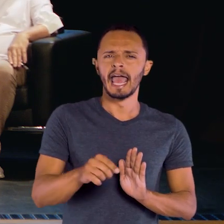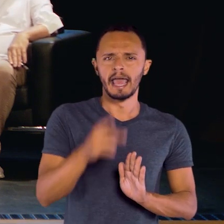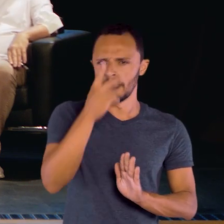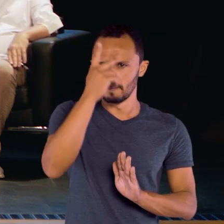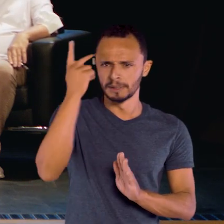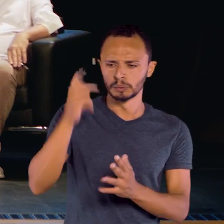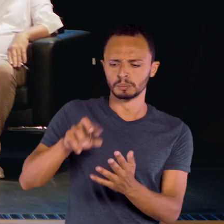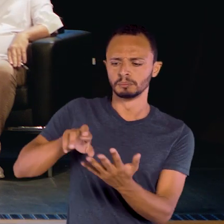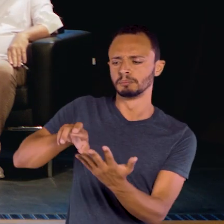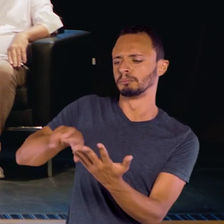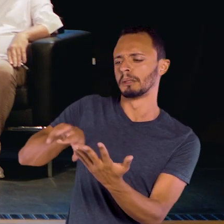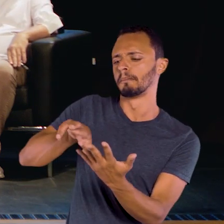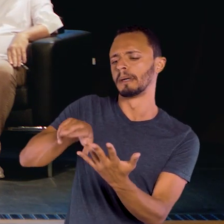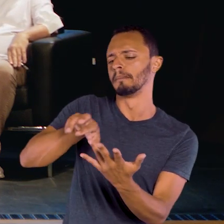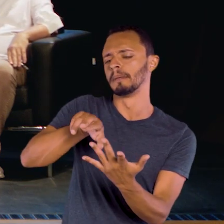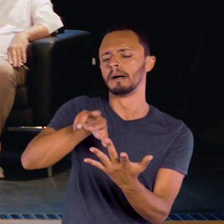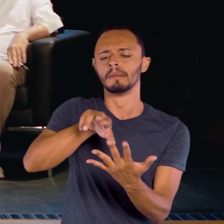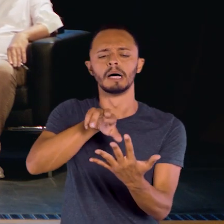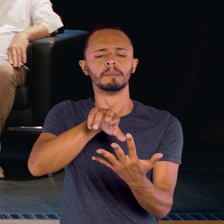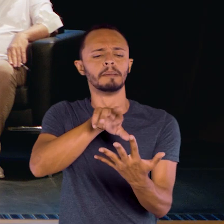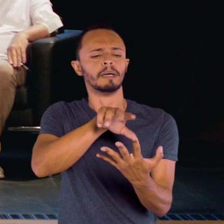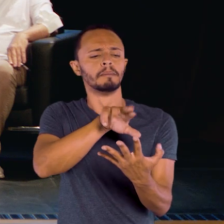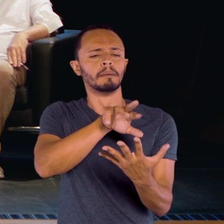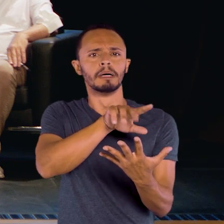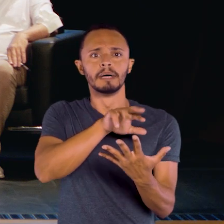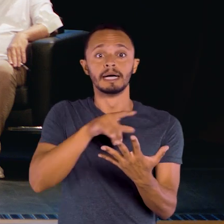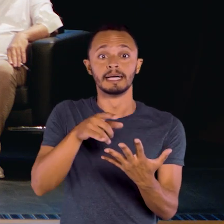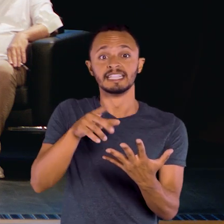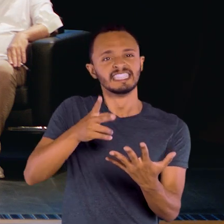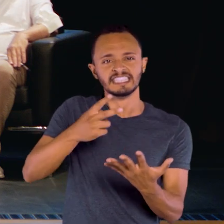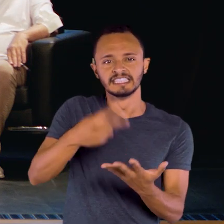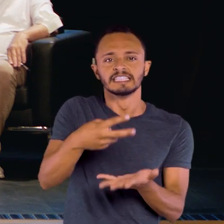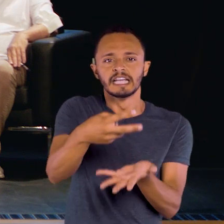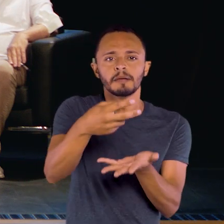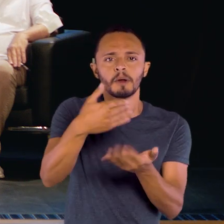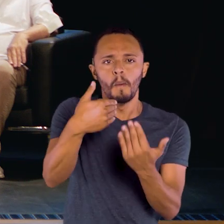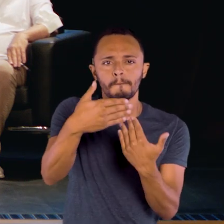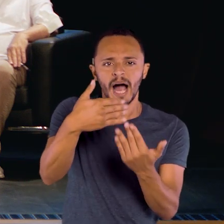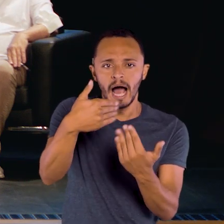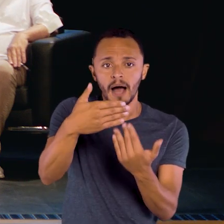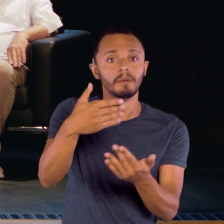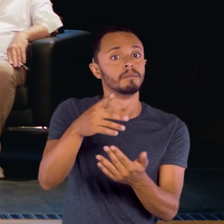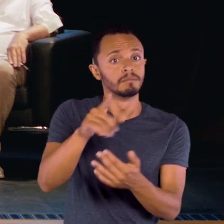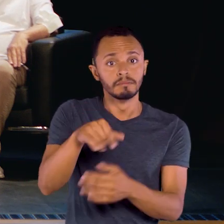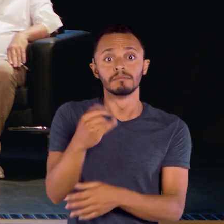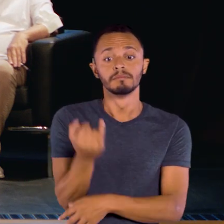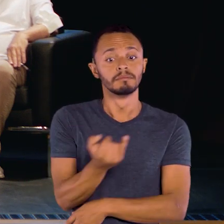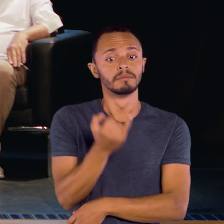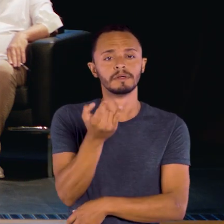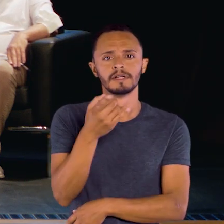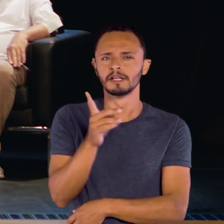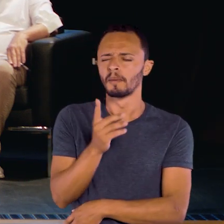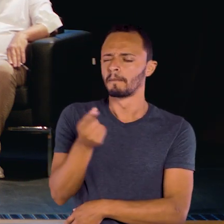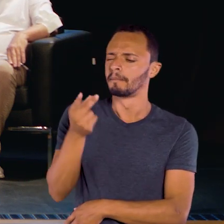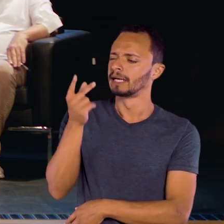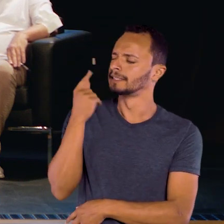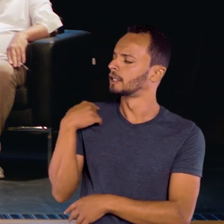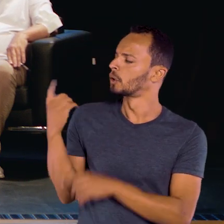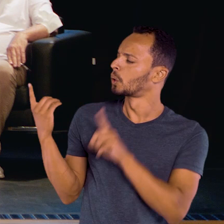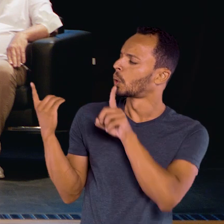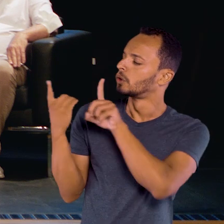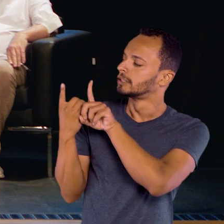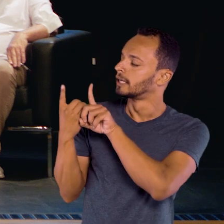muitos escritores, muitos nomes passaram por esse programa do Sempre um Papo. Eu conheci o Afonso, nem sei se ele